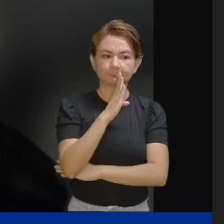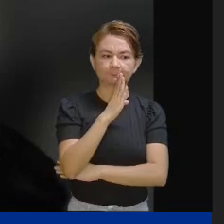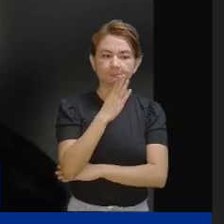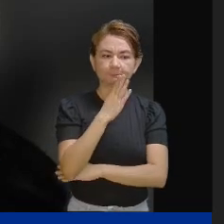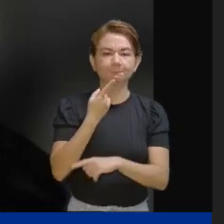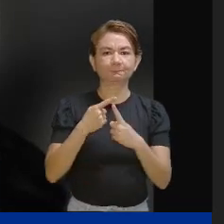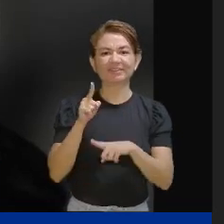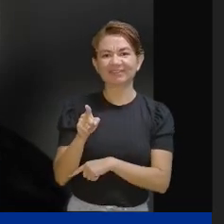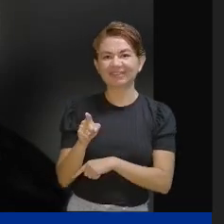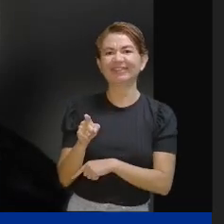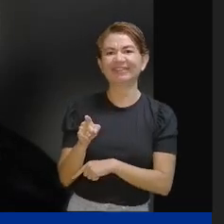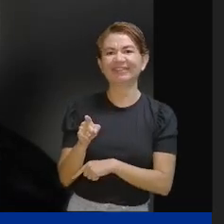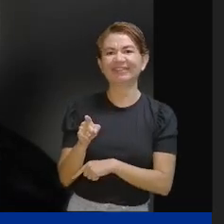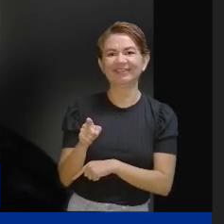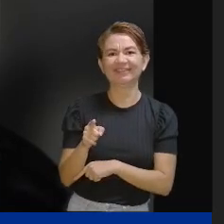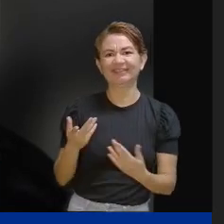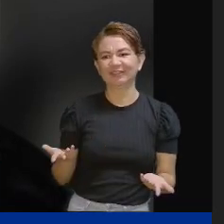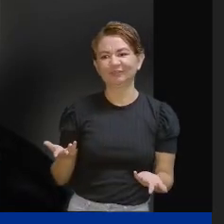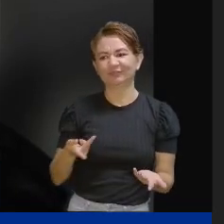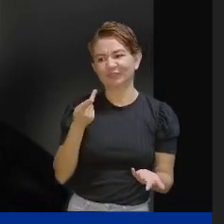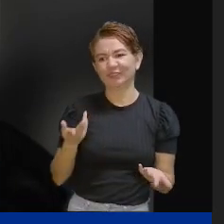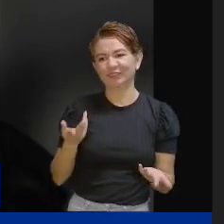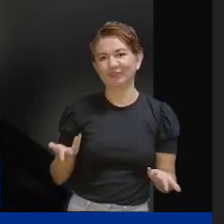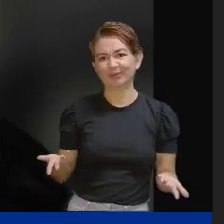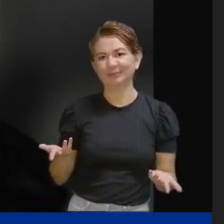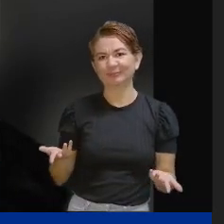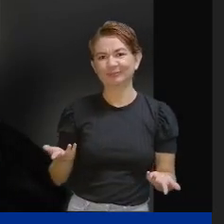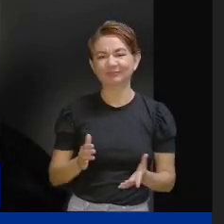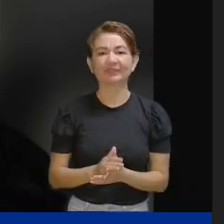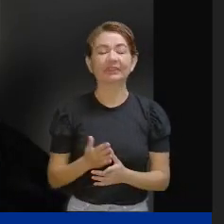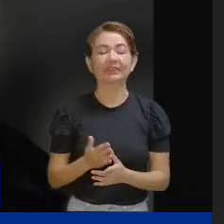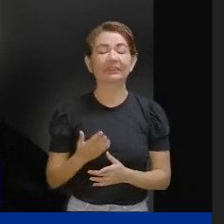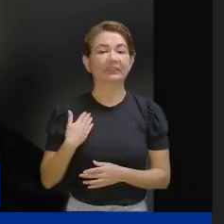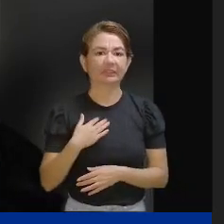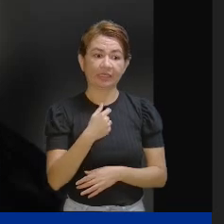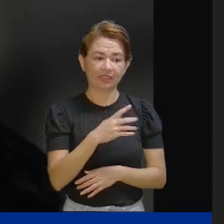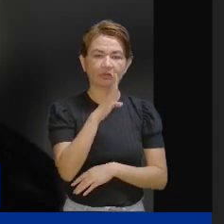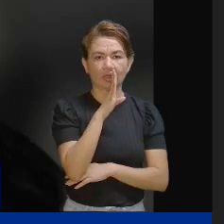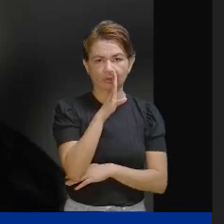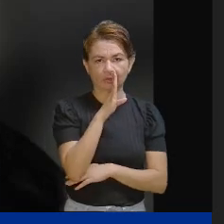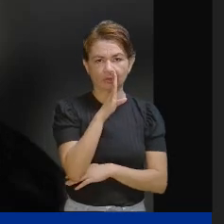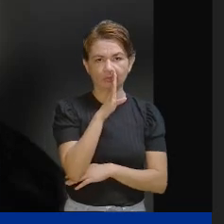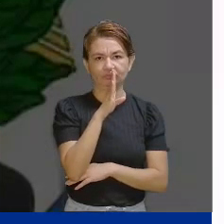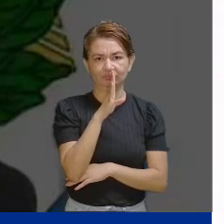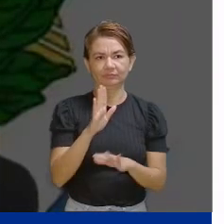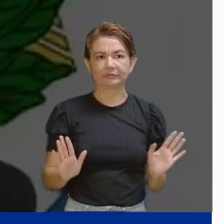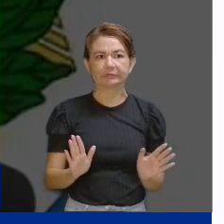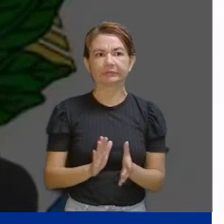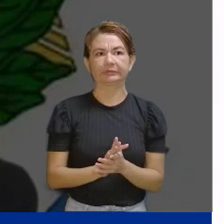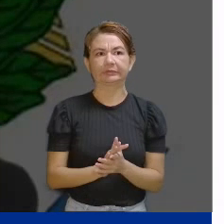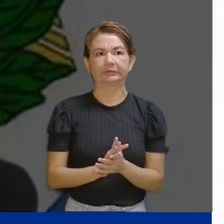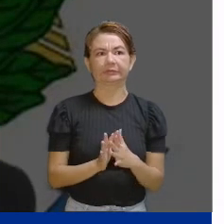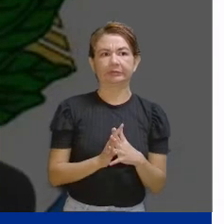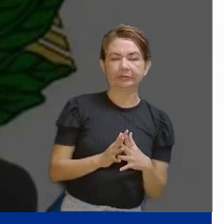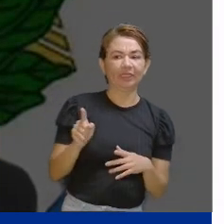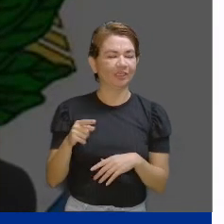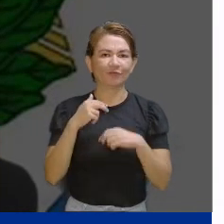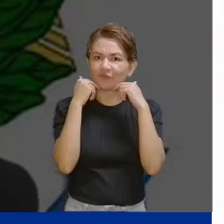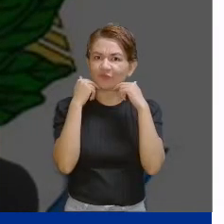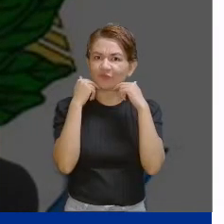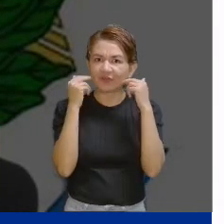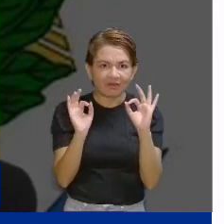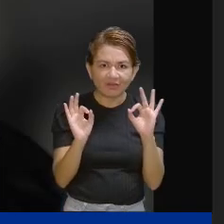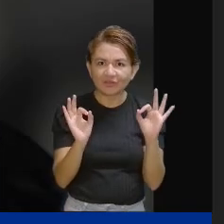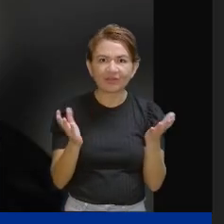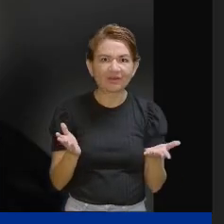Normandes tinha que fazer a observação, né, doutor? O senhor viu que eu fiquei caladinho para não criar nenhum constrangimento?